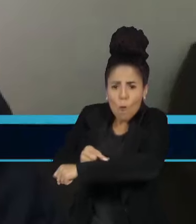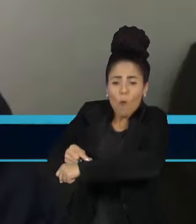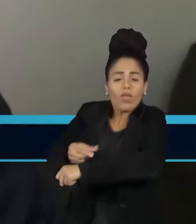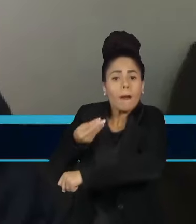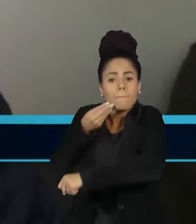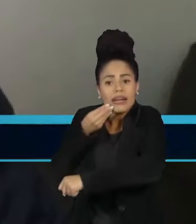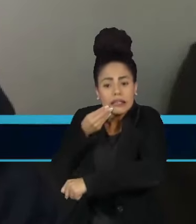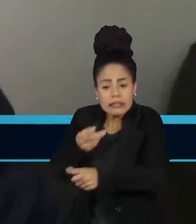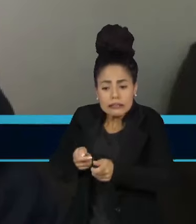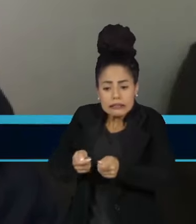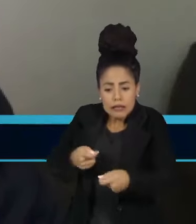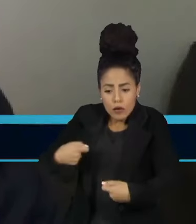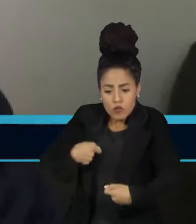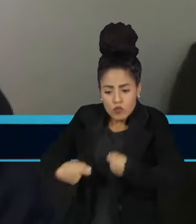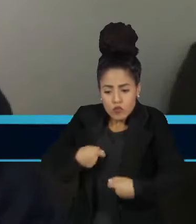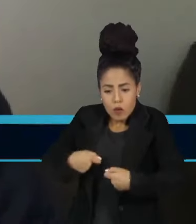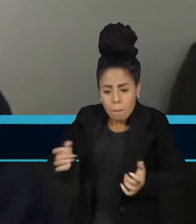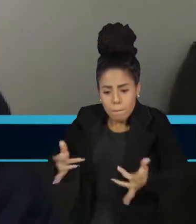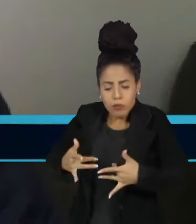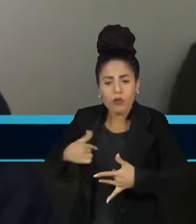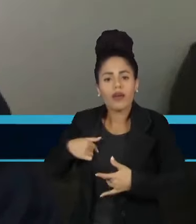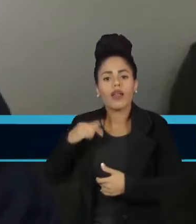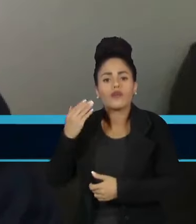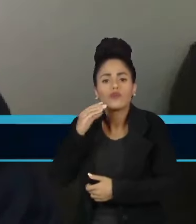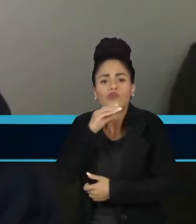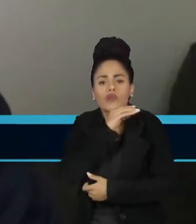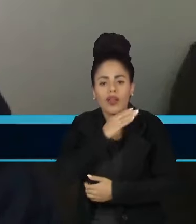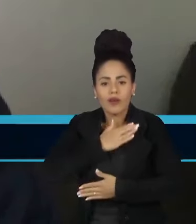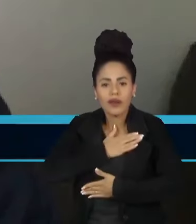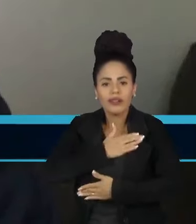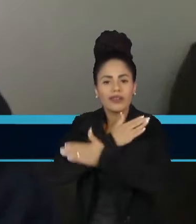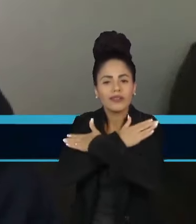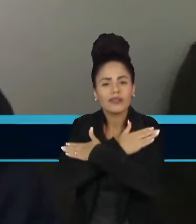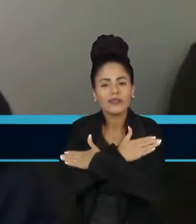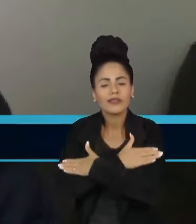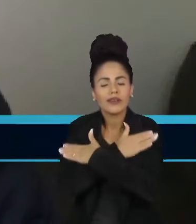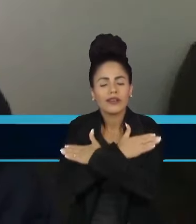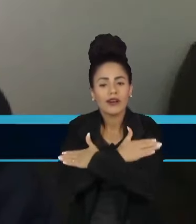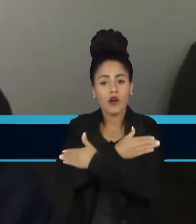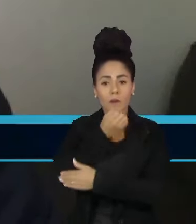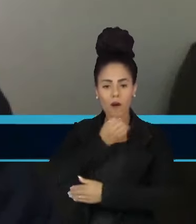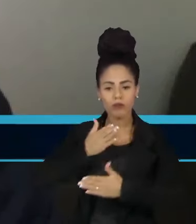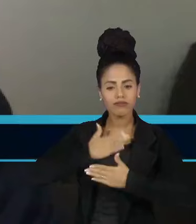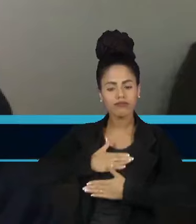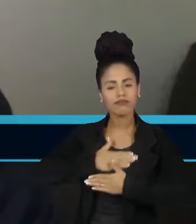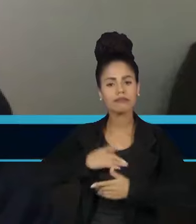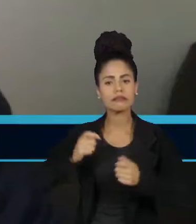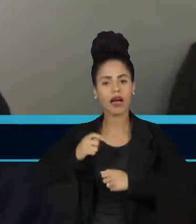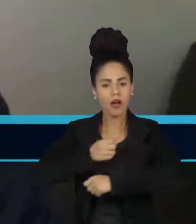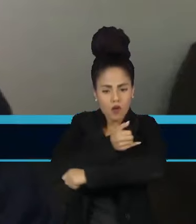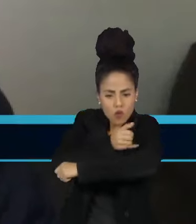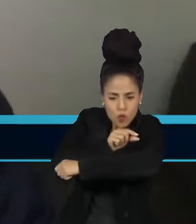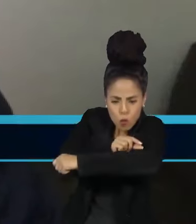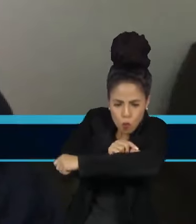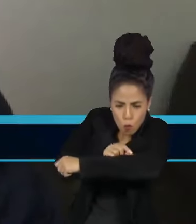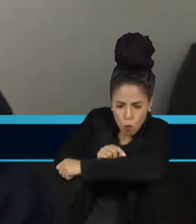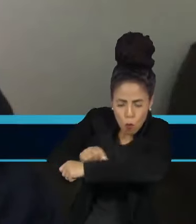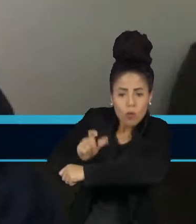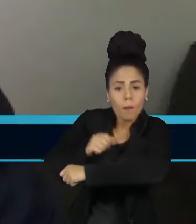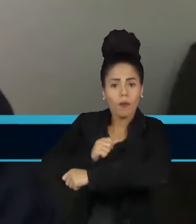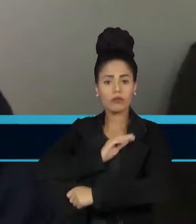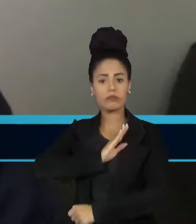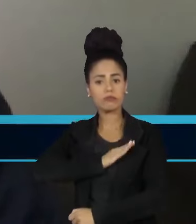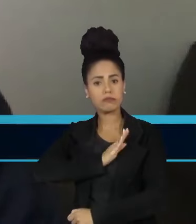preservar o calor. E com essa constricção dos vasos, pode aumentar muito a pressão